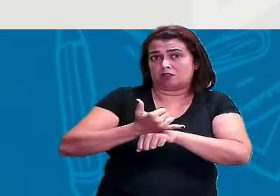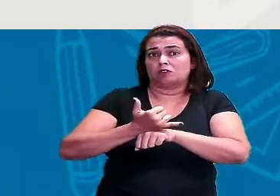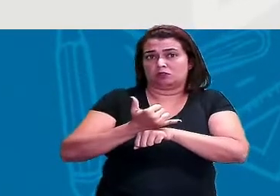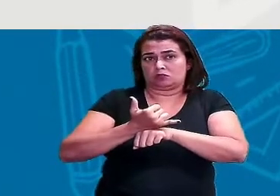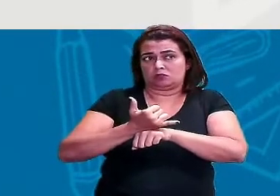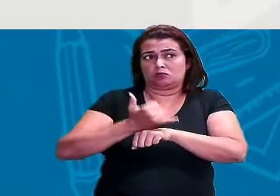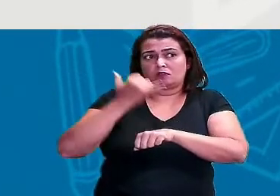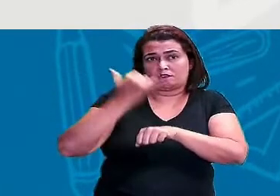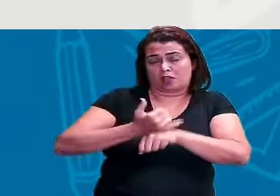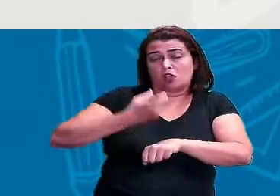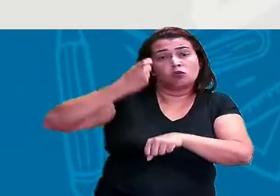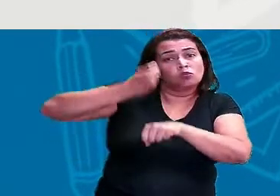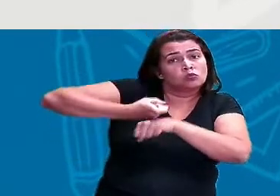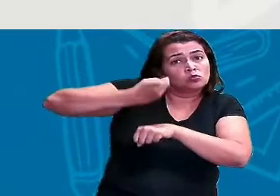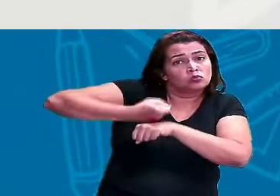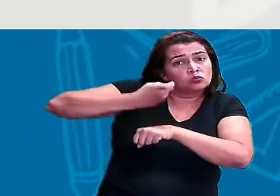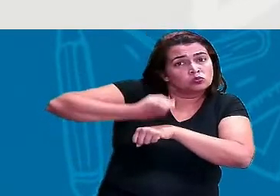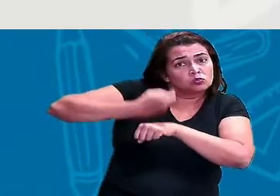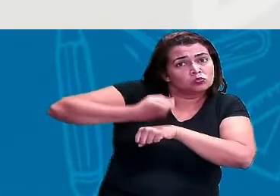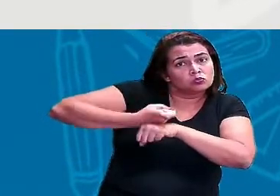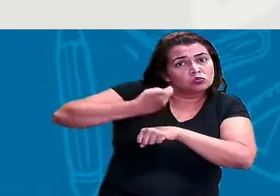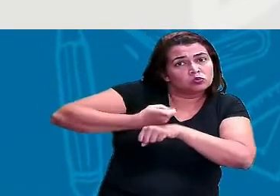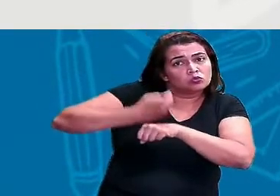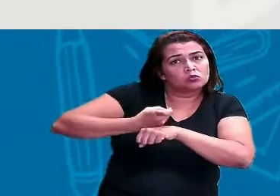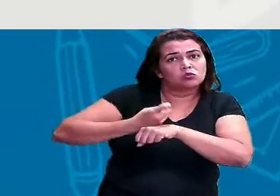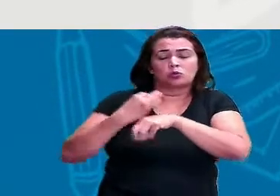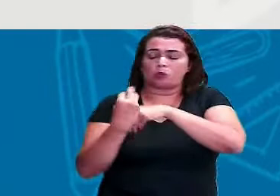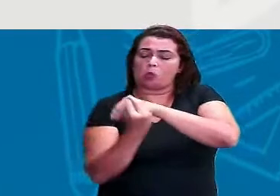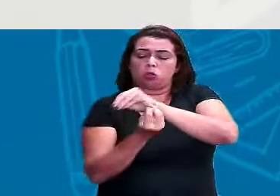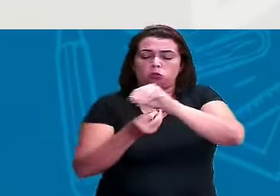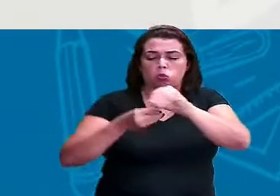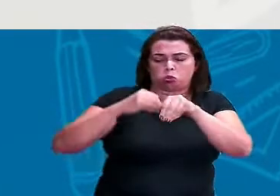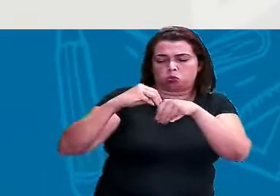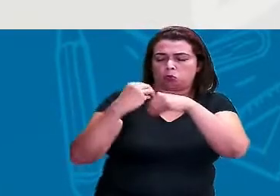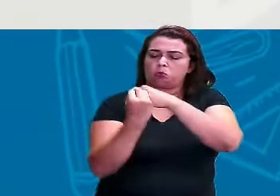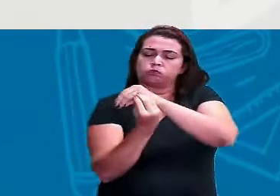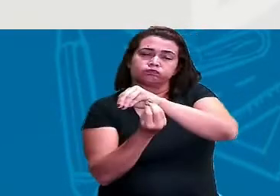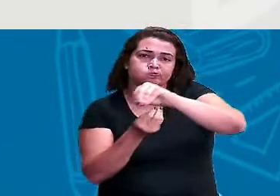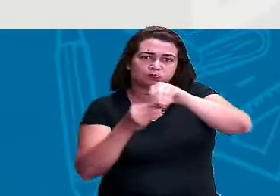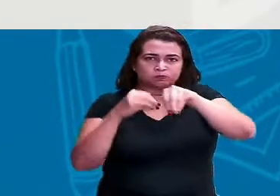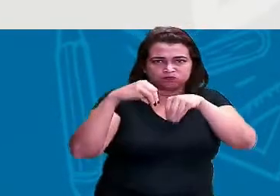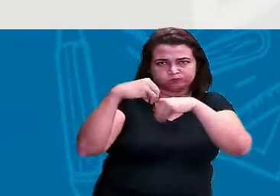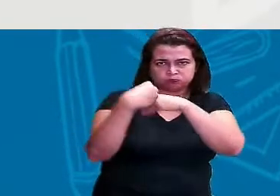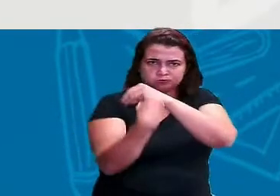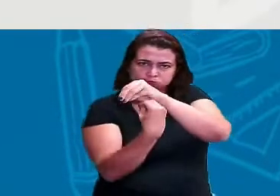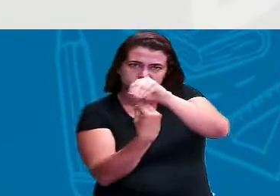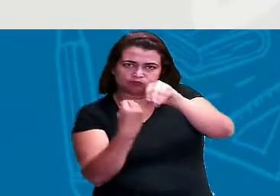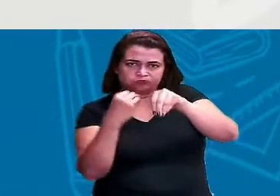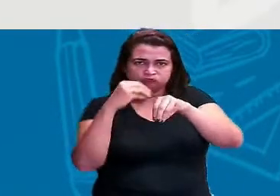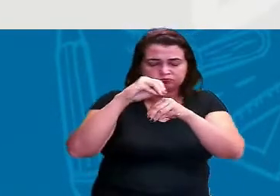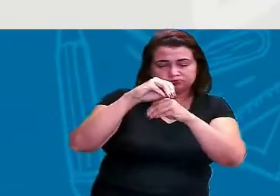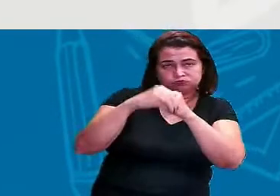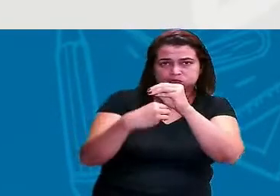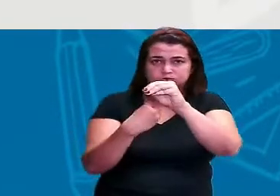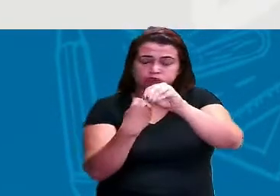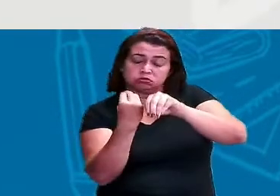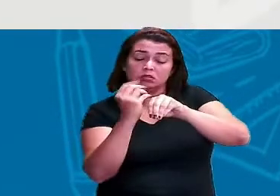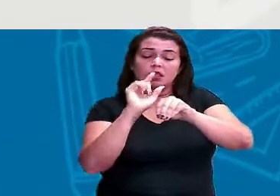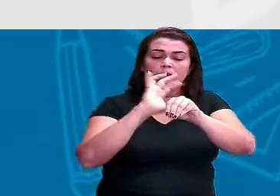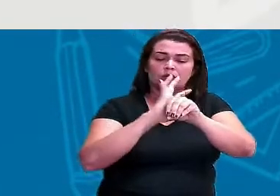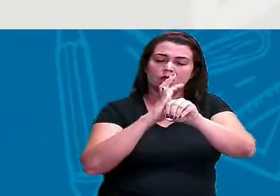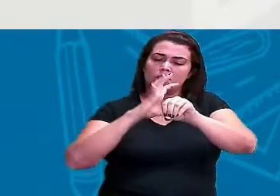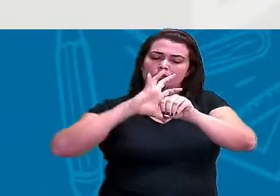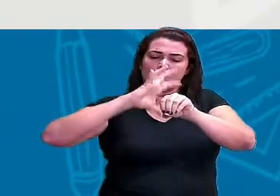por um núcleo mais pastoso. E eles giram, né, formando um campo